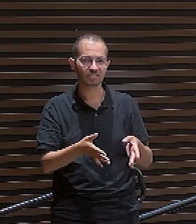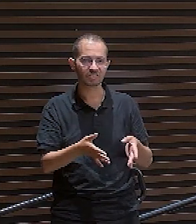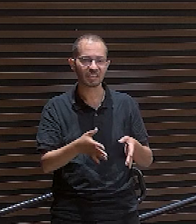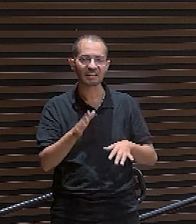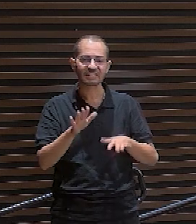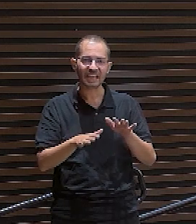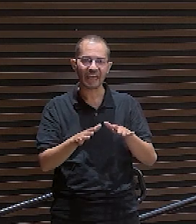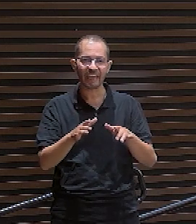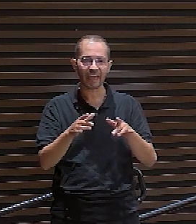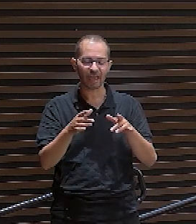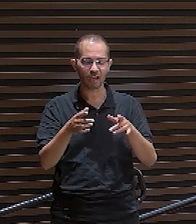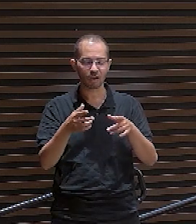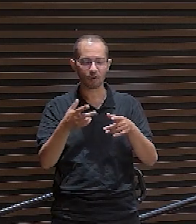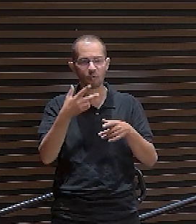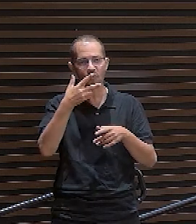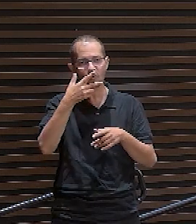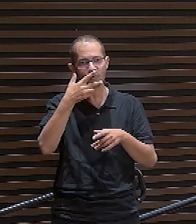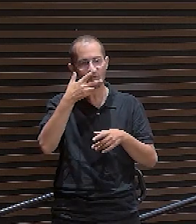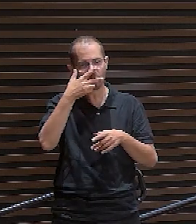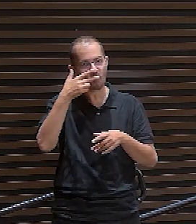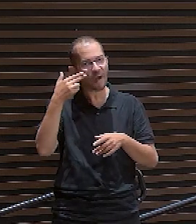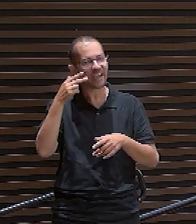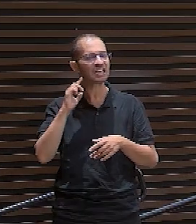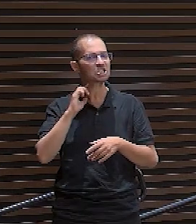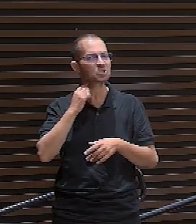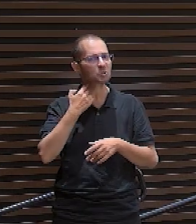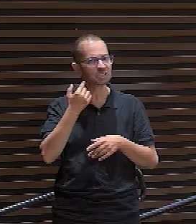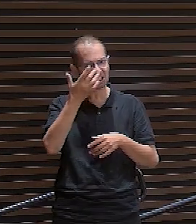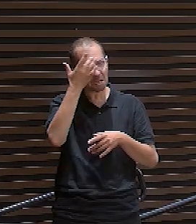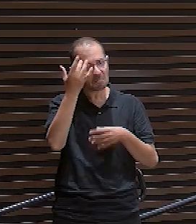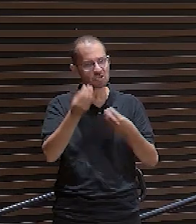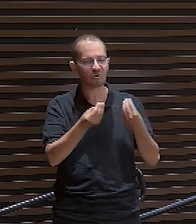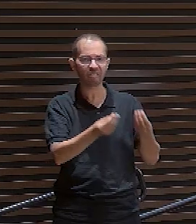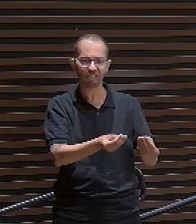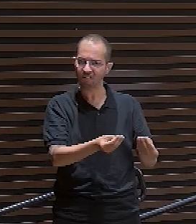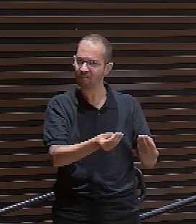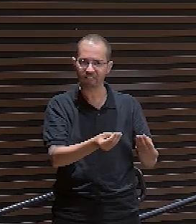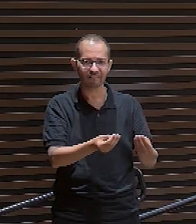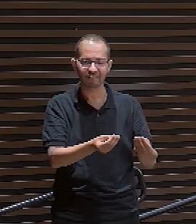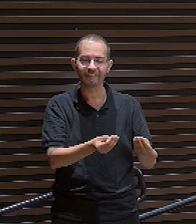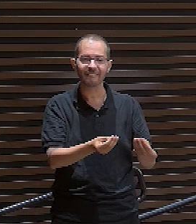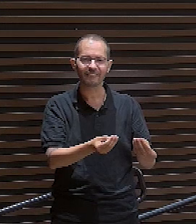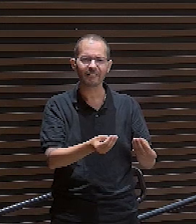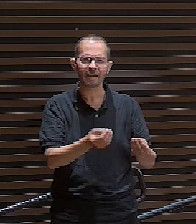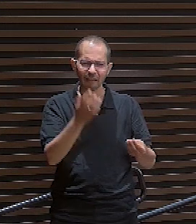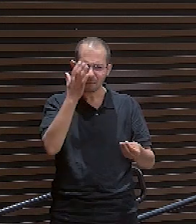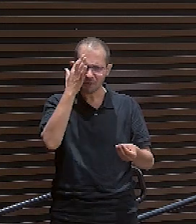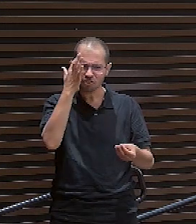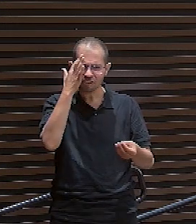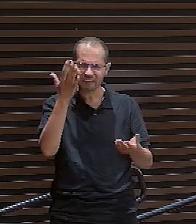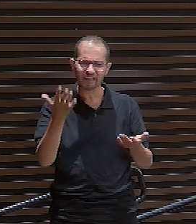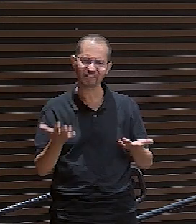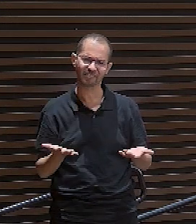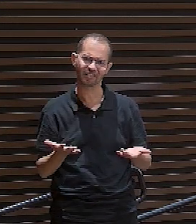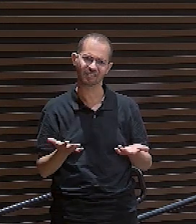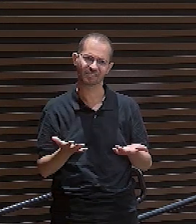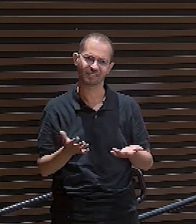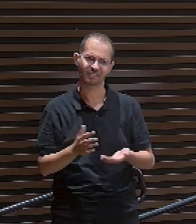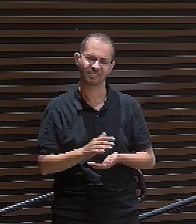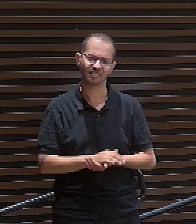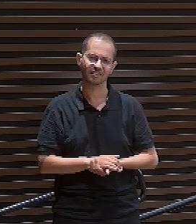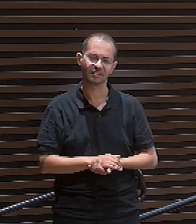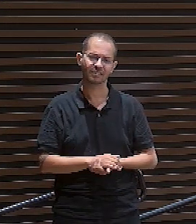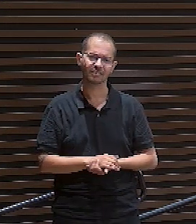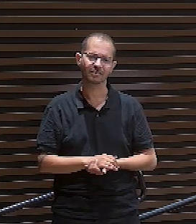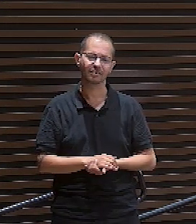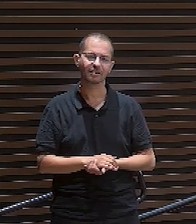cueca suja as pessoas dão. Você imagina um negócio desse?